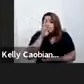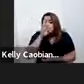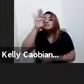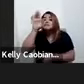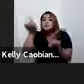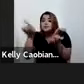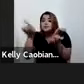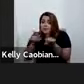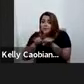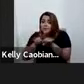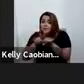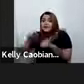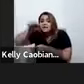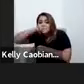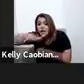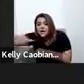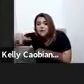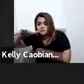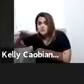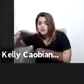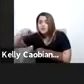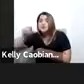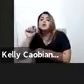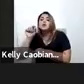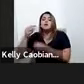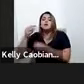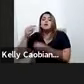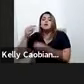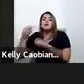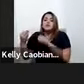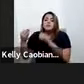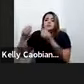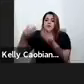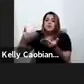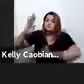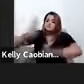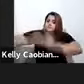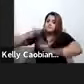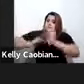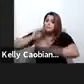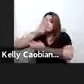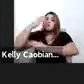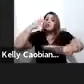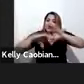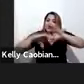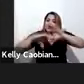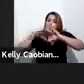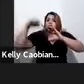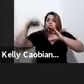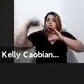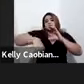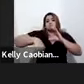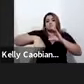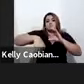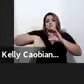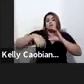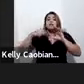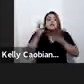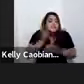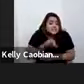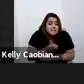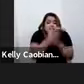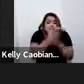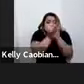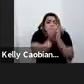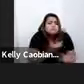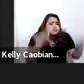uma competente rede de comunicação que manteve viva na mente das pessoas, durante